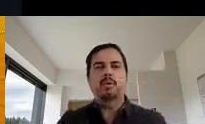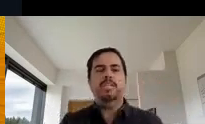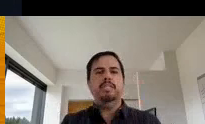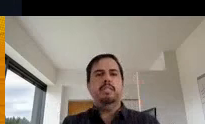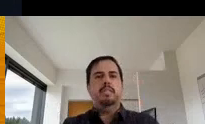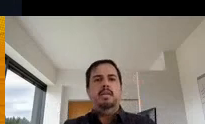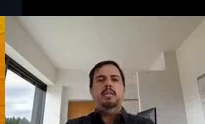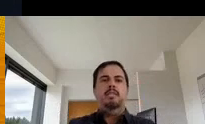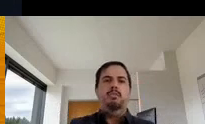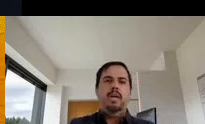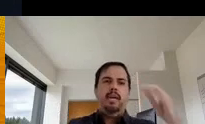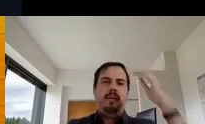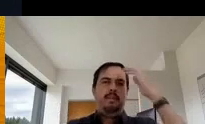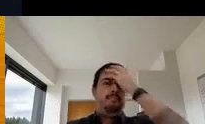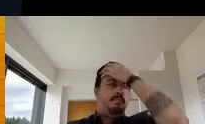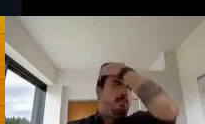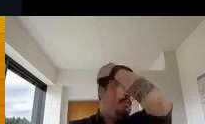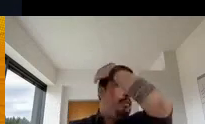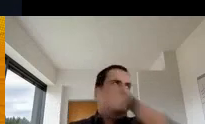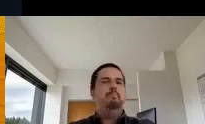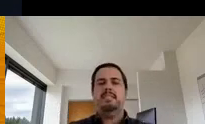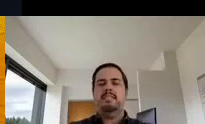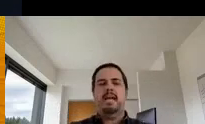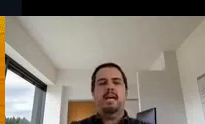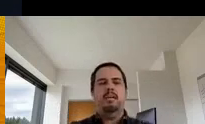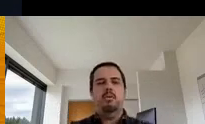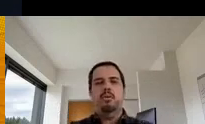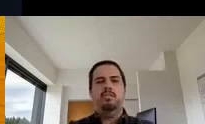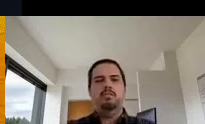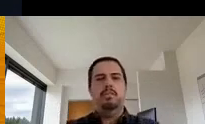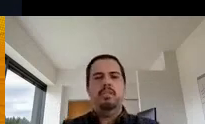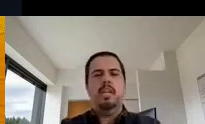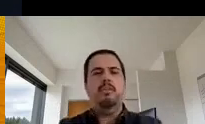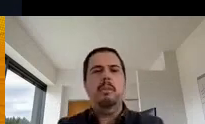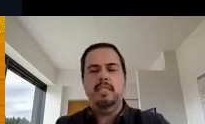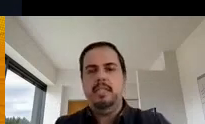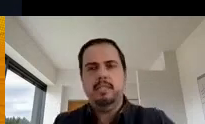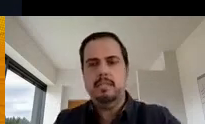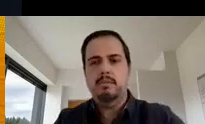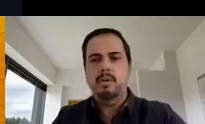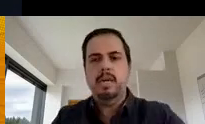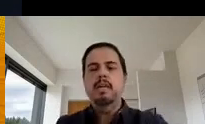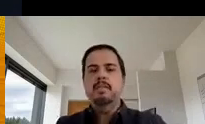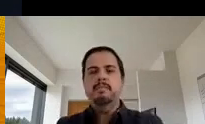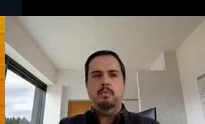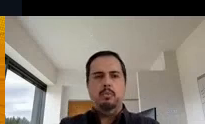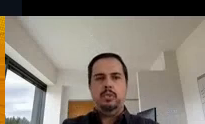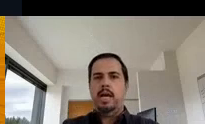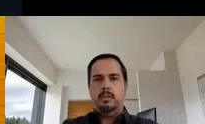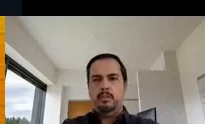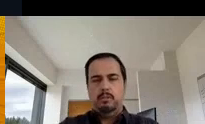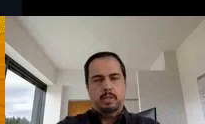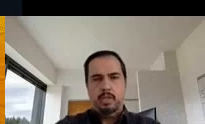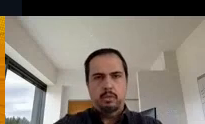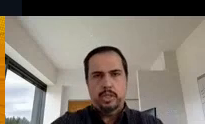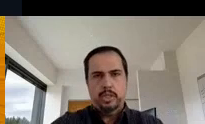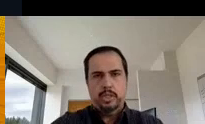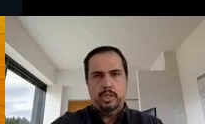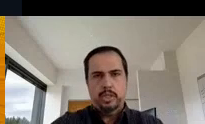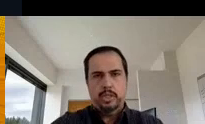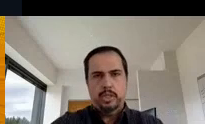galera? Hoje, não é pensar em coisas escalafobéticas, não é